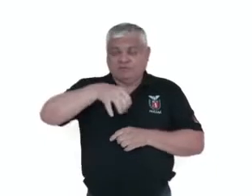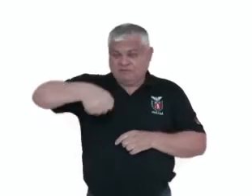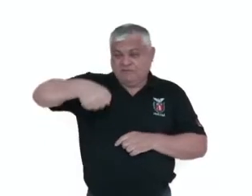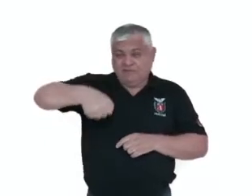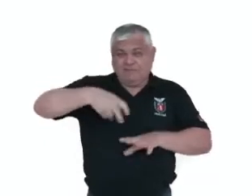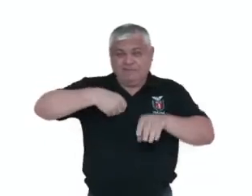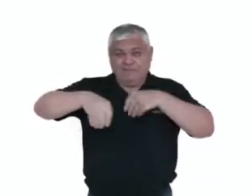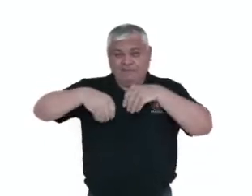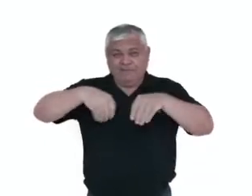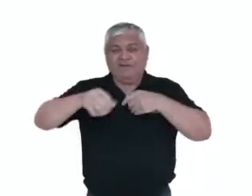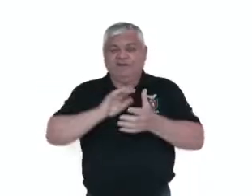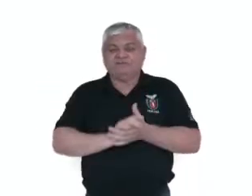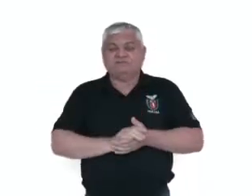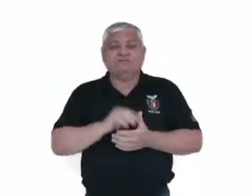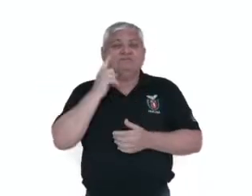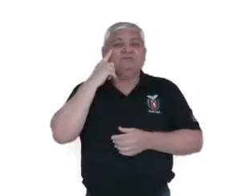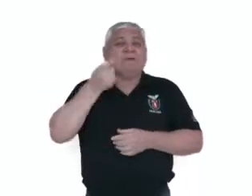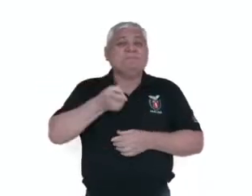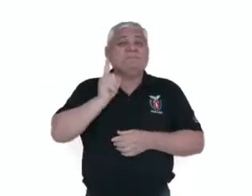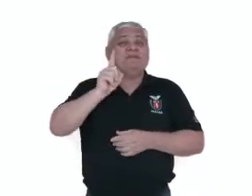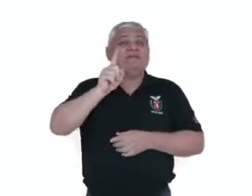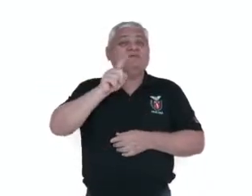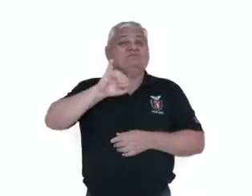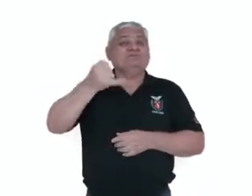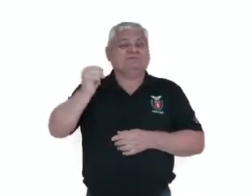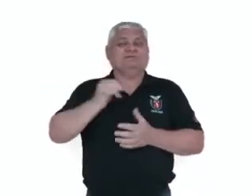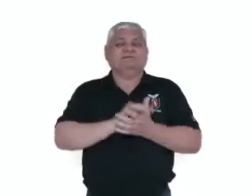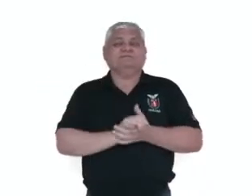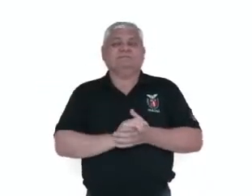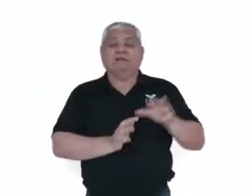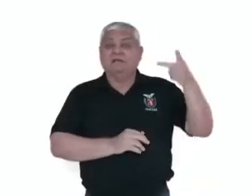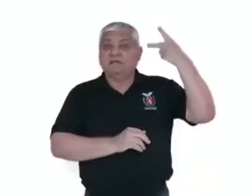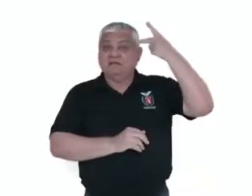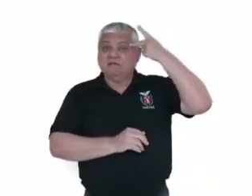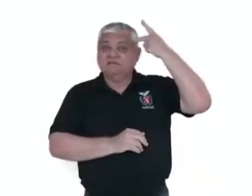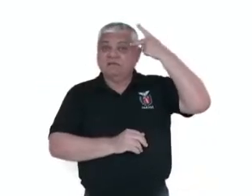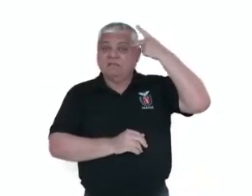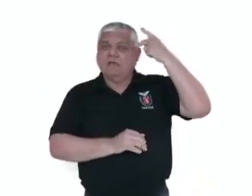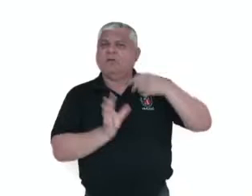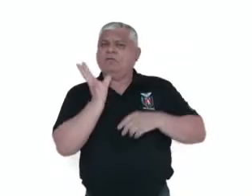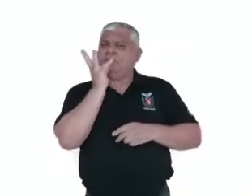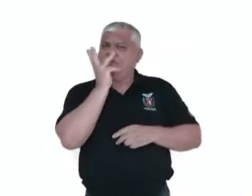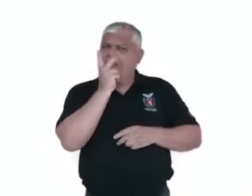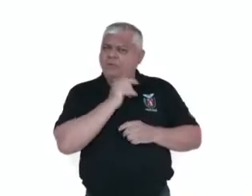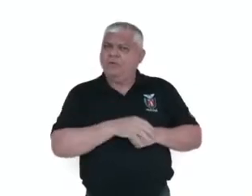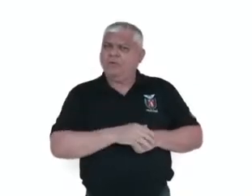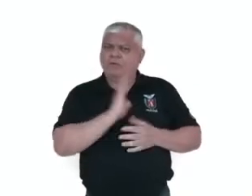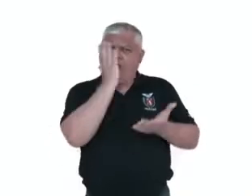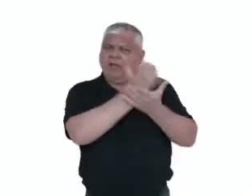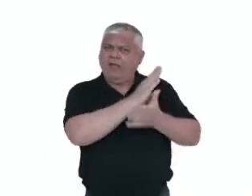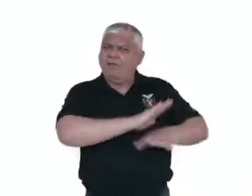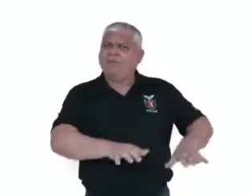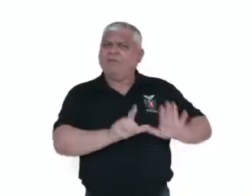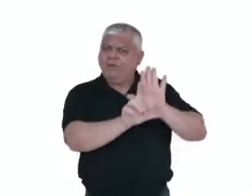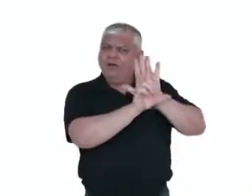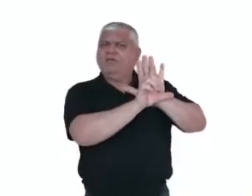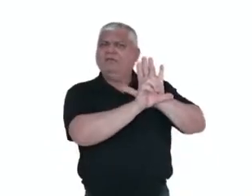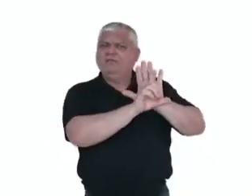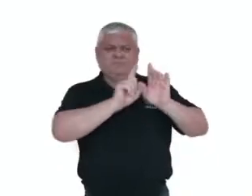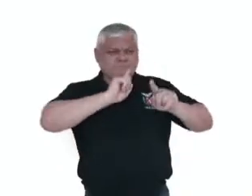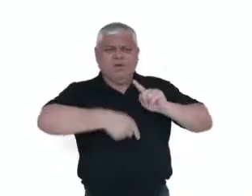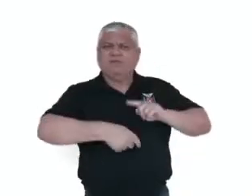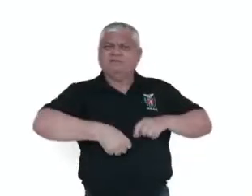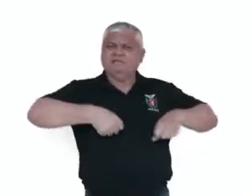embalagem a partir de 1º de janeiro próximo, penso que São Paulo demorou muito a tomar decisão de transformar em lei a